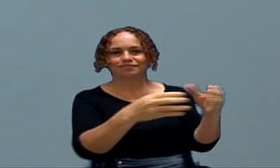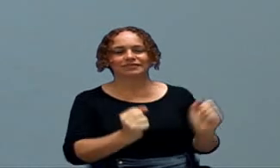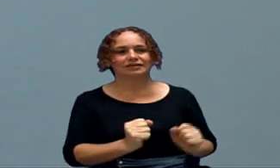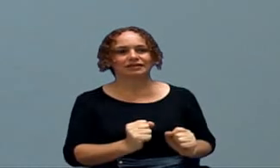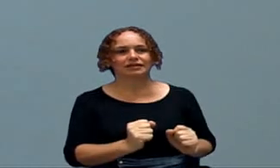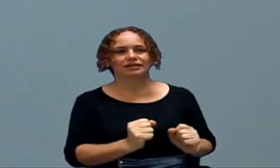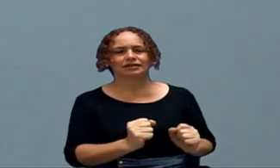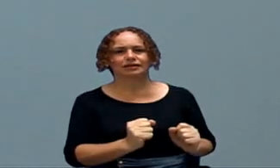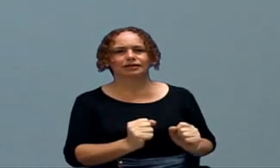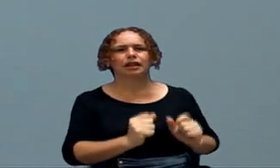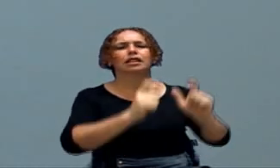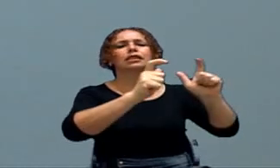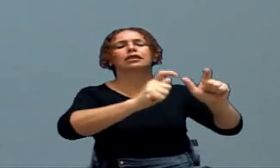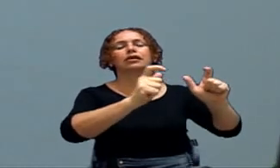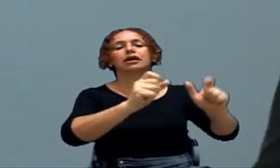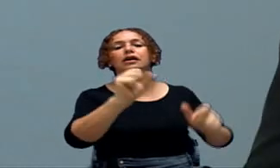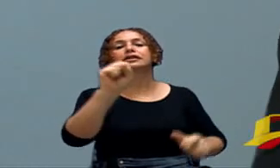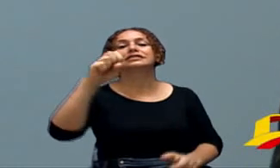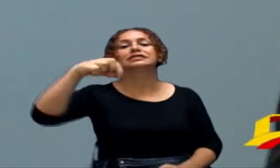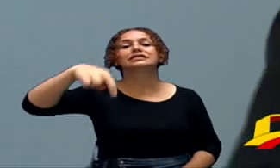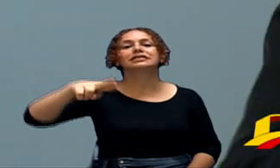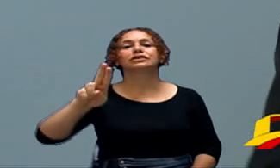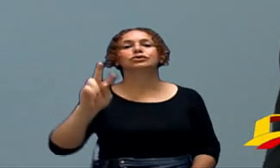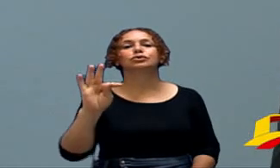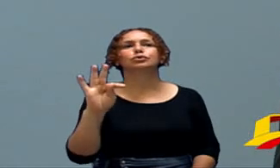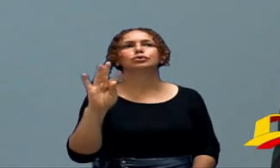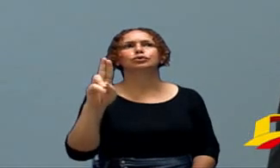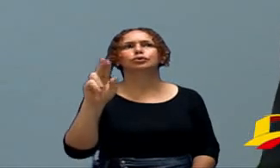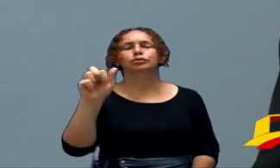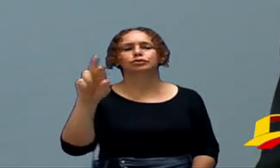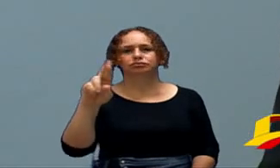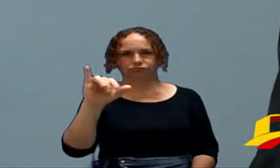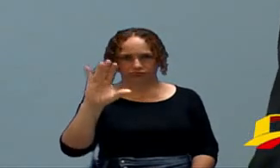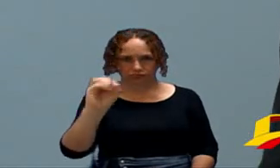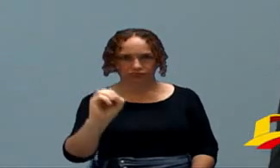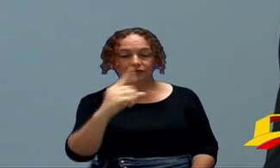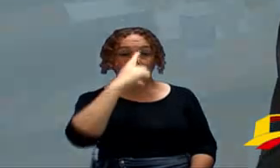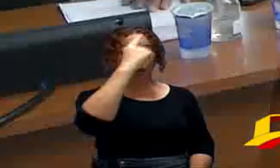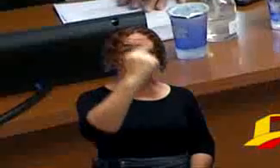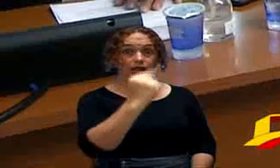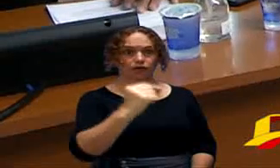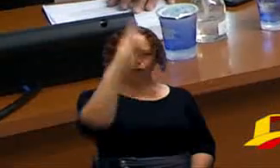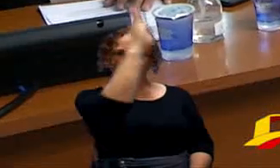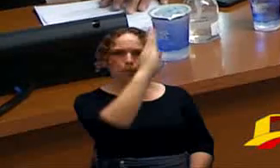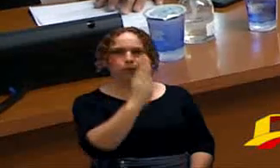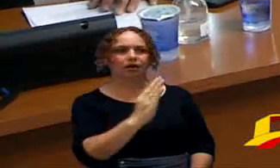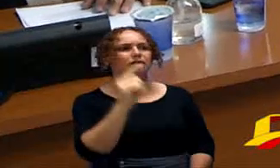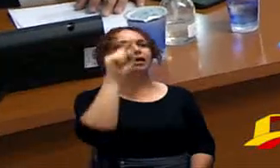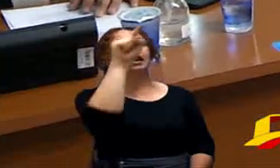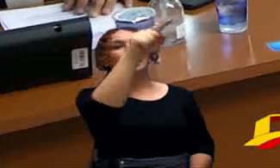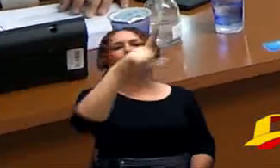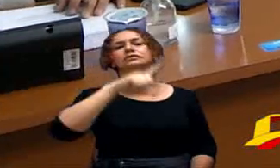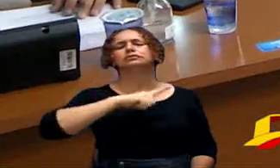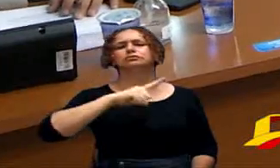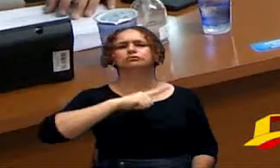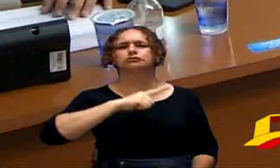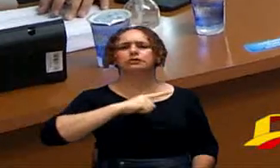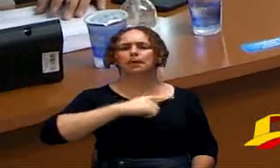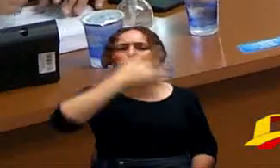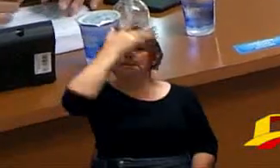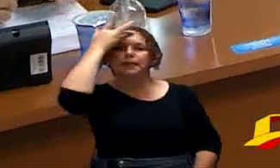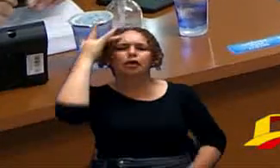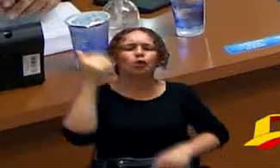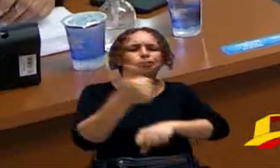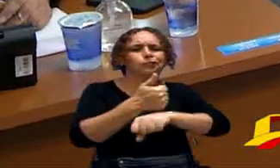Chapada dos Guimarães, né, no Mato Grosso, onde tem toda uma... todo veterinário, pessoal todo especializado